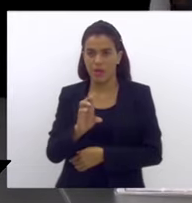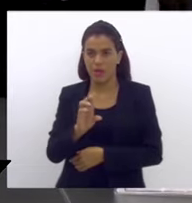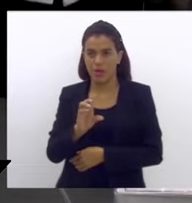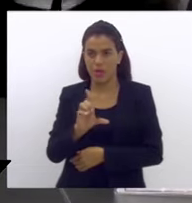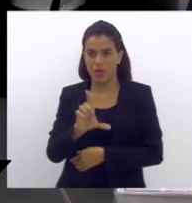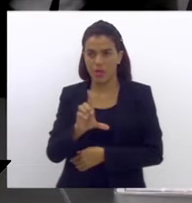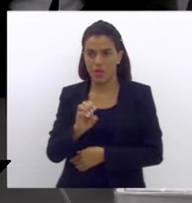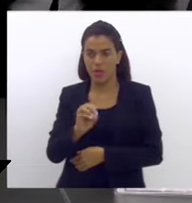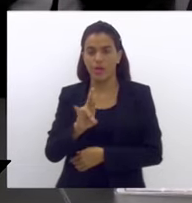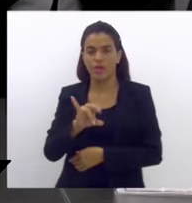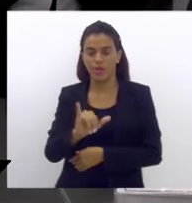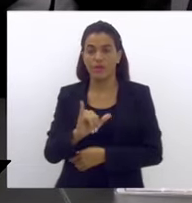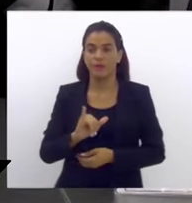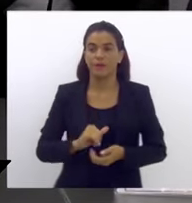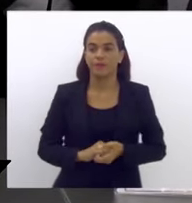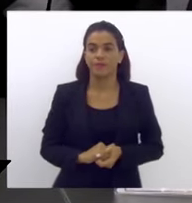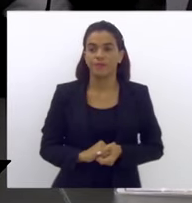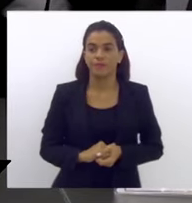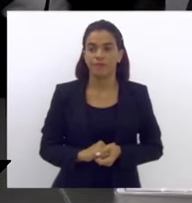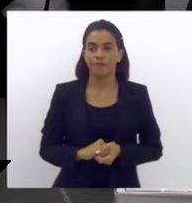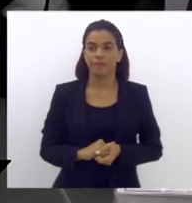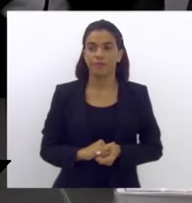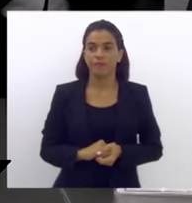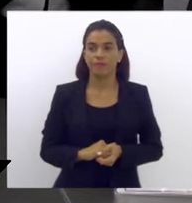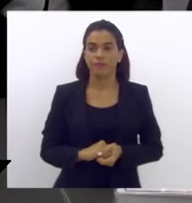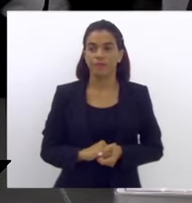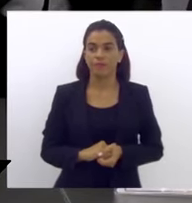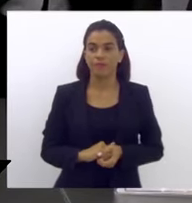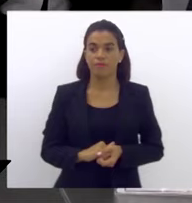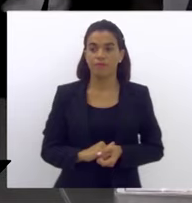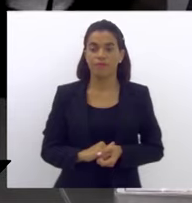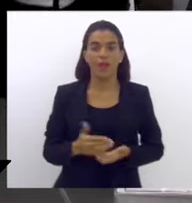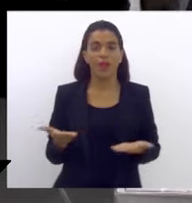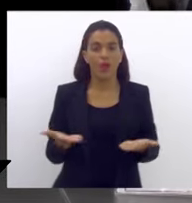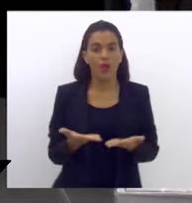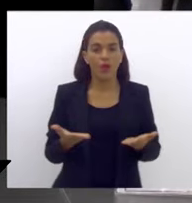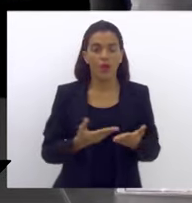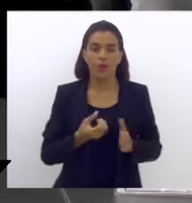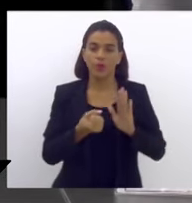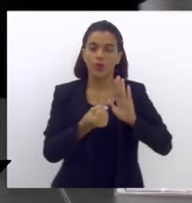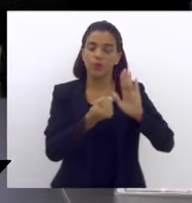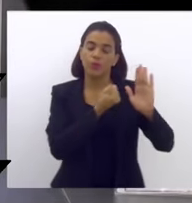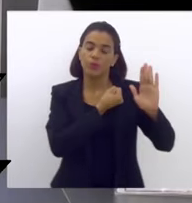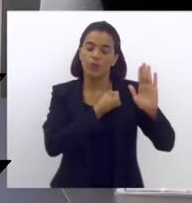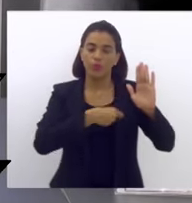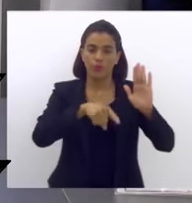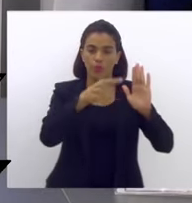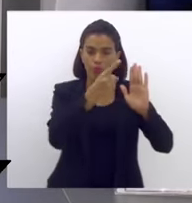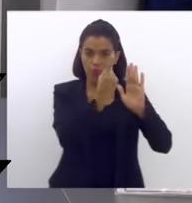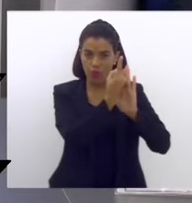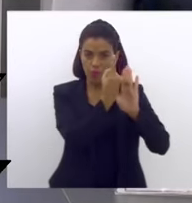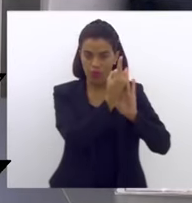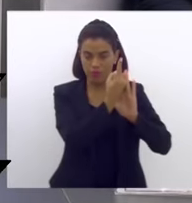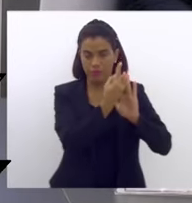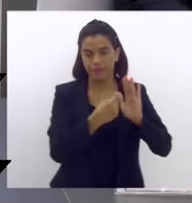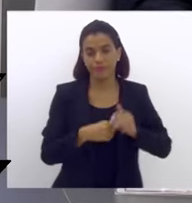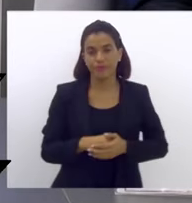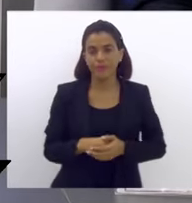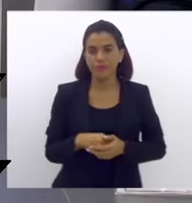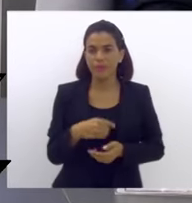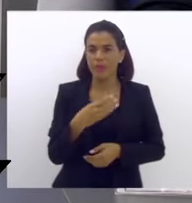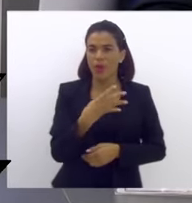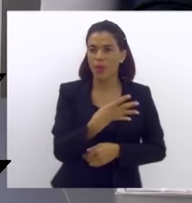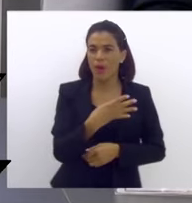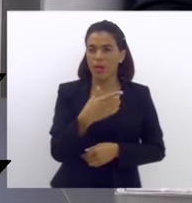relações privadas e Foge de fato da nossa competência passo então ao item um da pauta 4827 PL